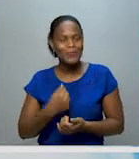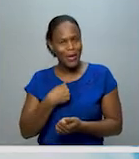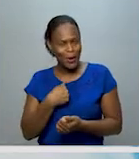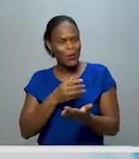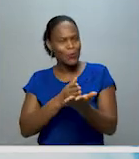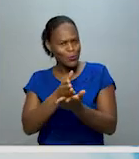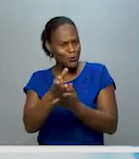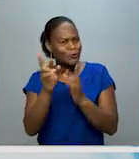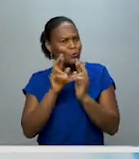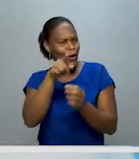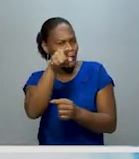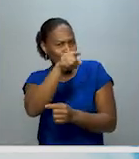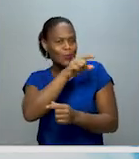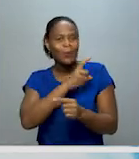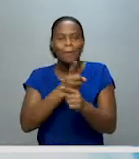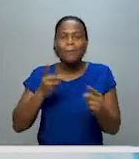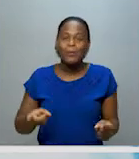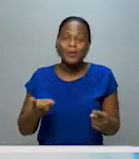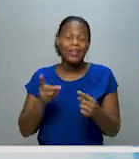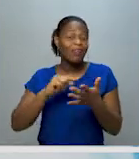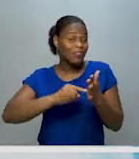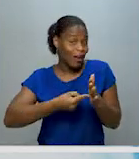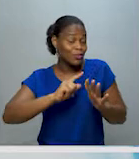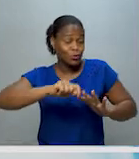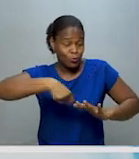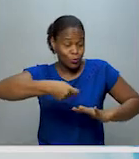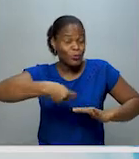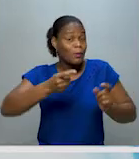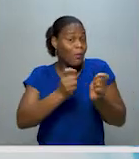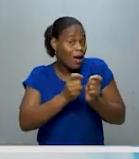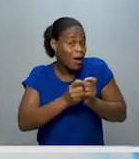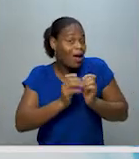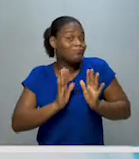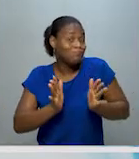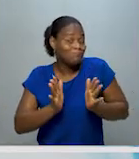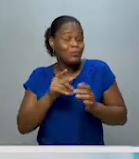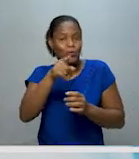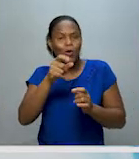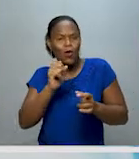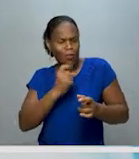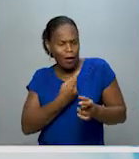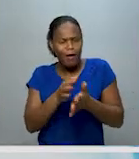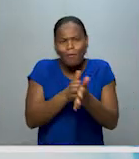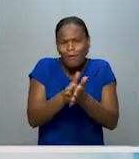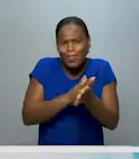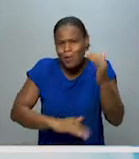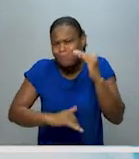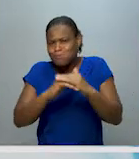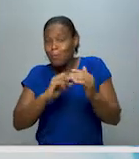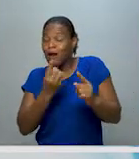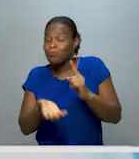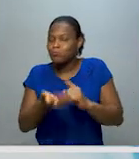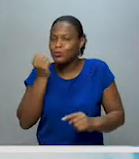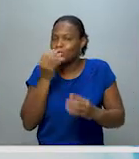eu continuo a contar contigo porque a prova de recurso já vem aí. Você deve aproveitar no máximo para